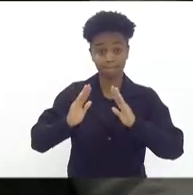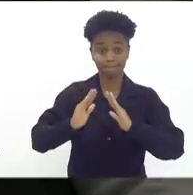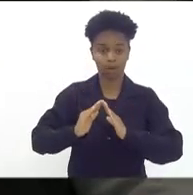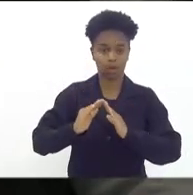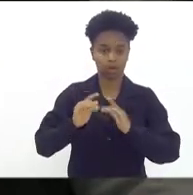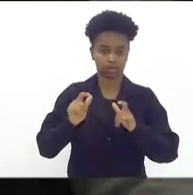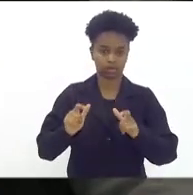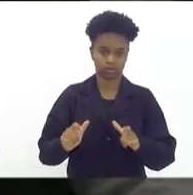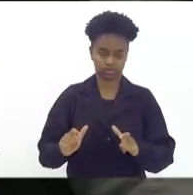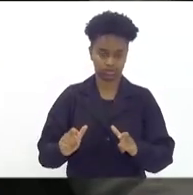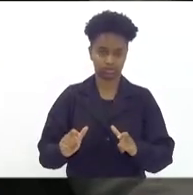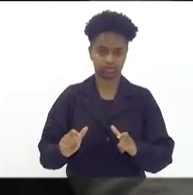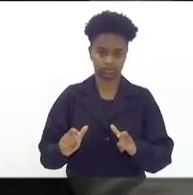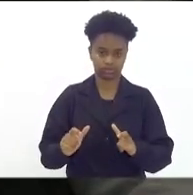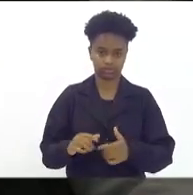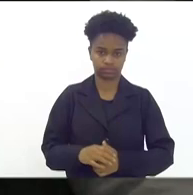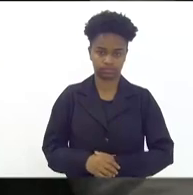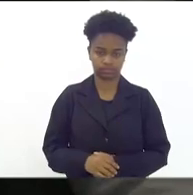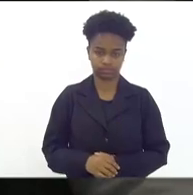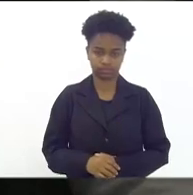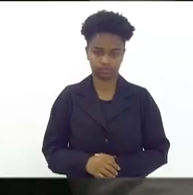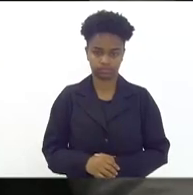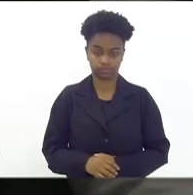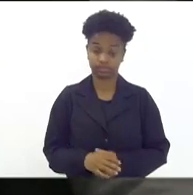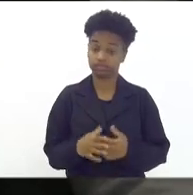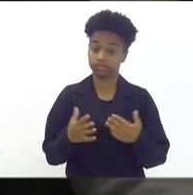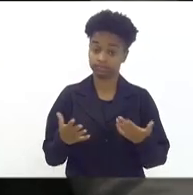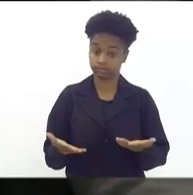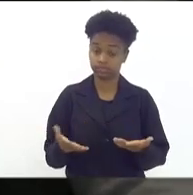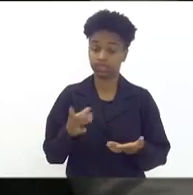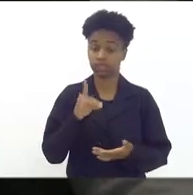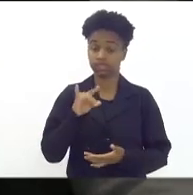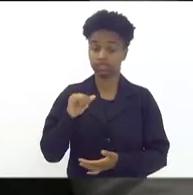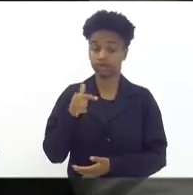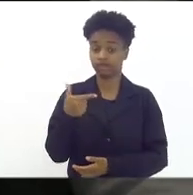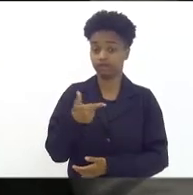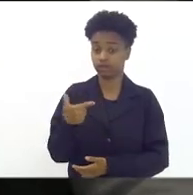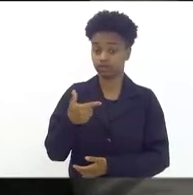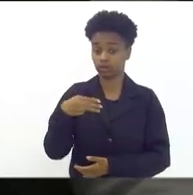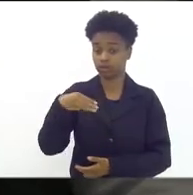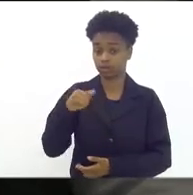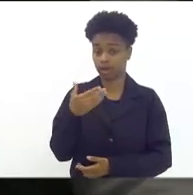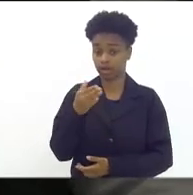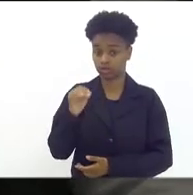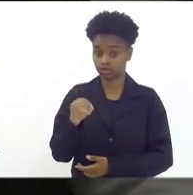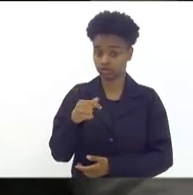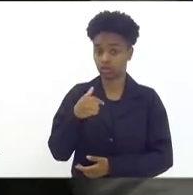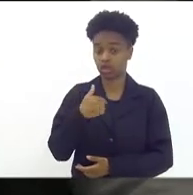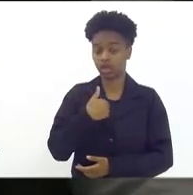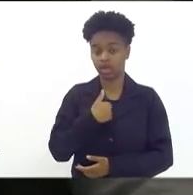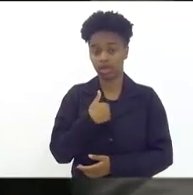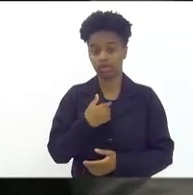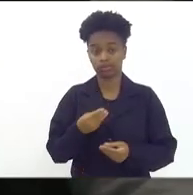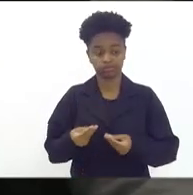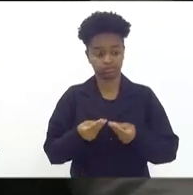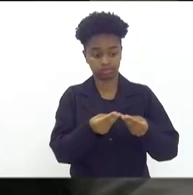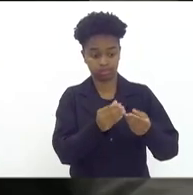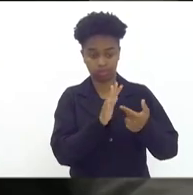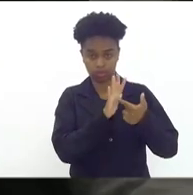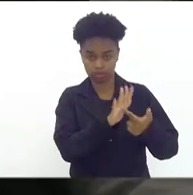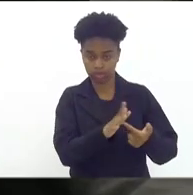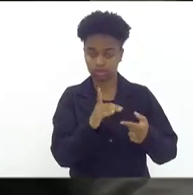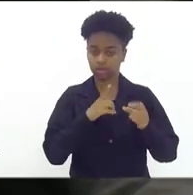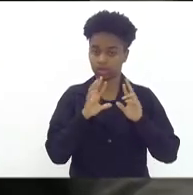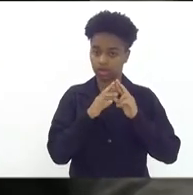do Condomínio Barra bela e aí no dia 22 de março eu levei essa demanda nós tivemos uma reunião